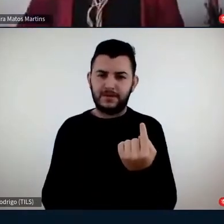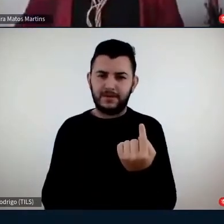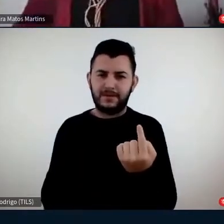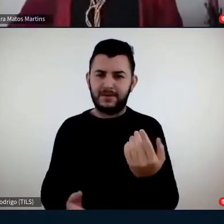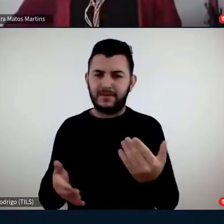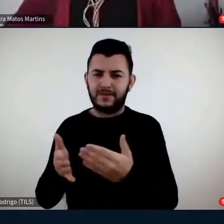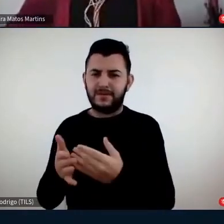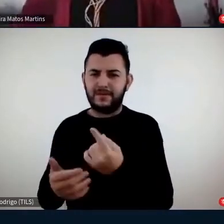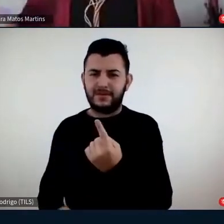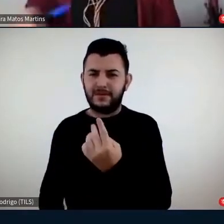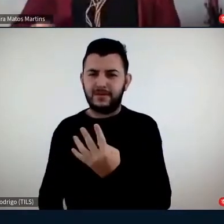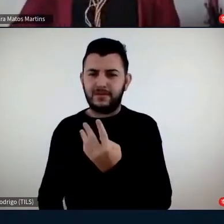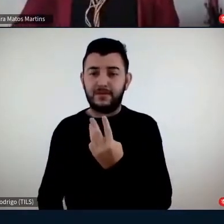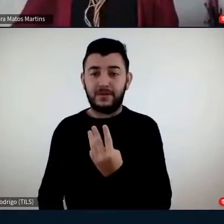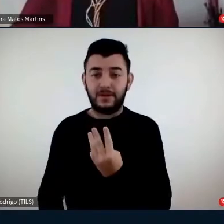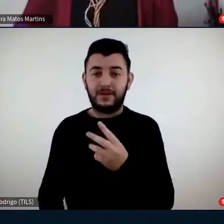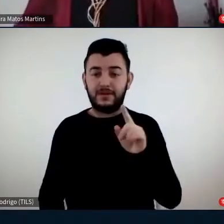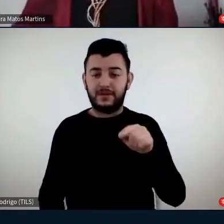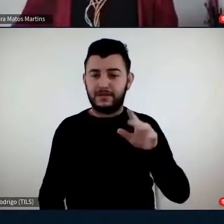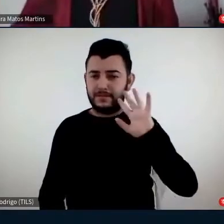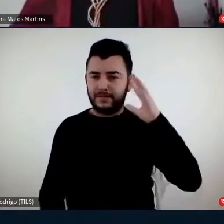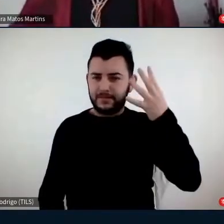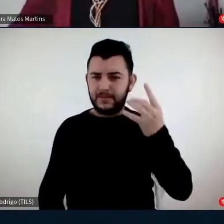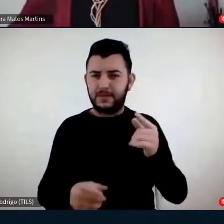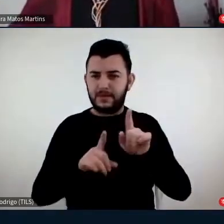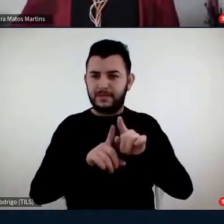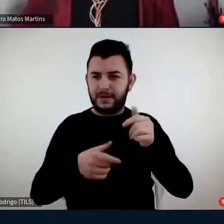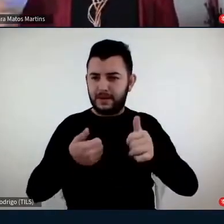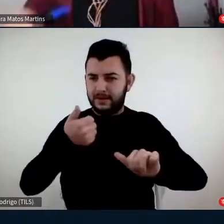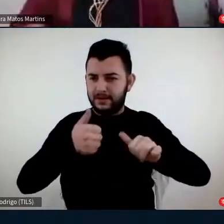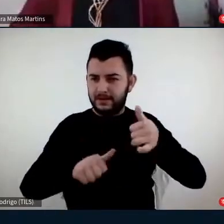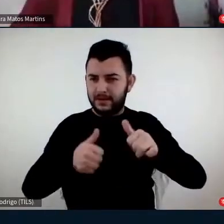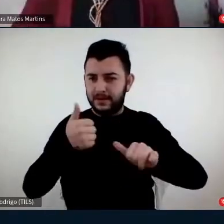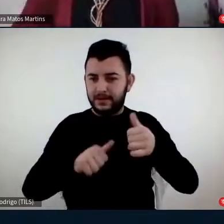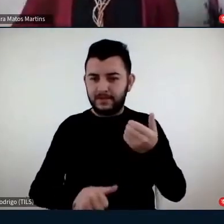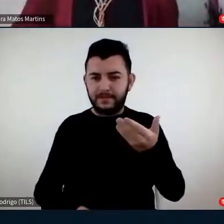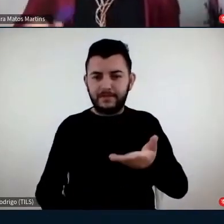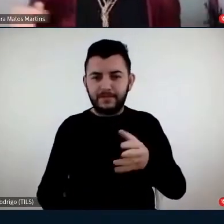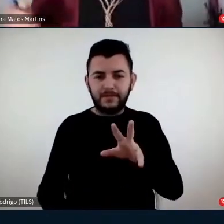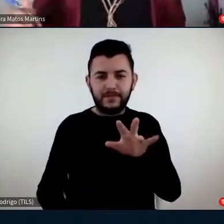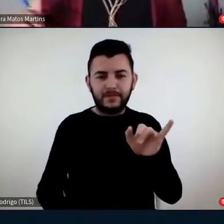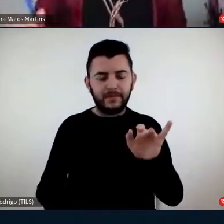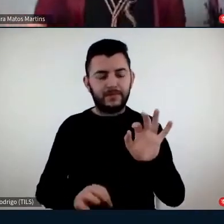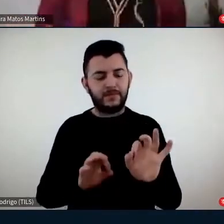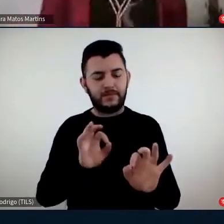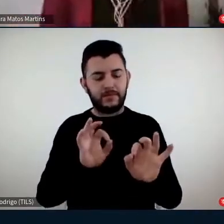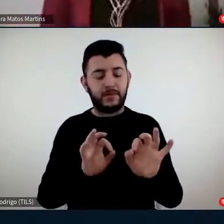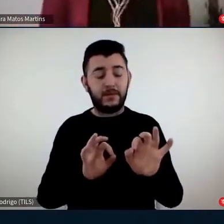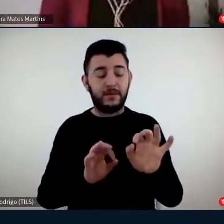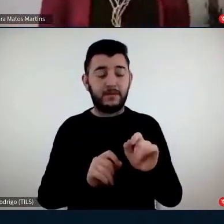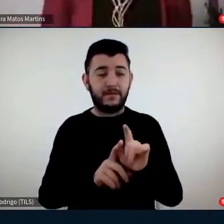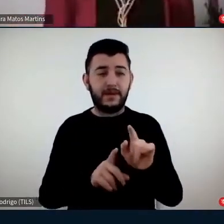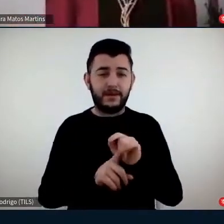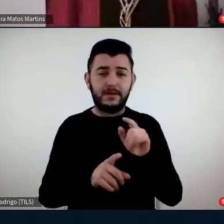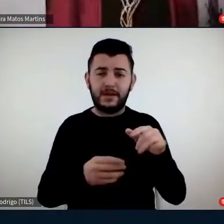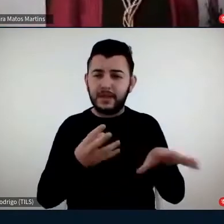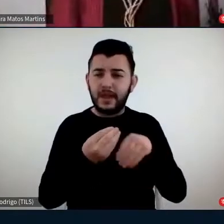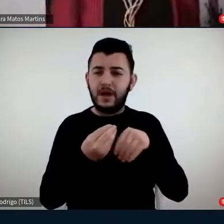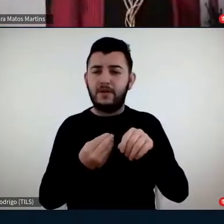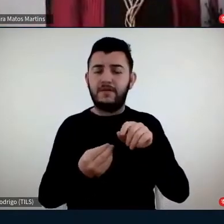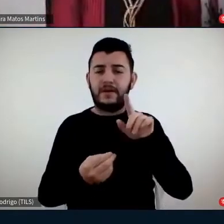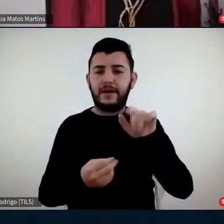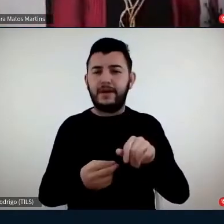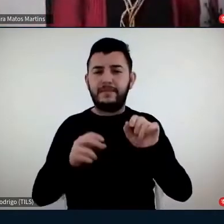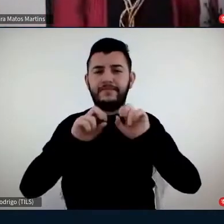os seus resultados, sua você vai fazer algumas ressalvas sobre a